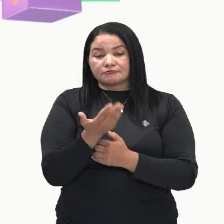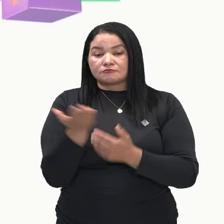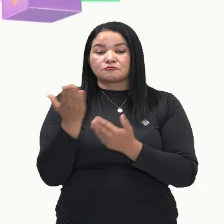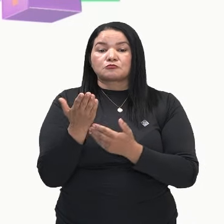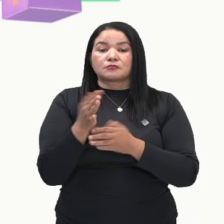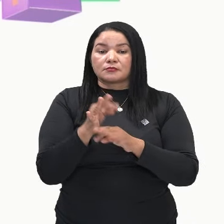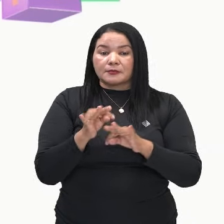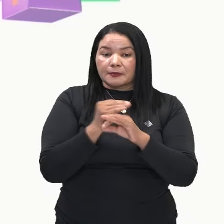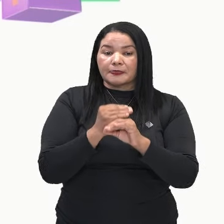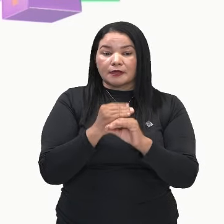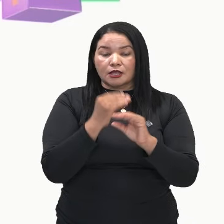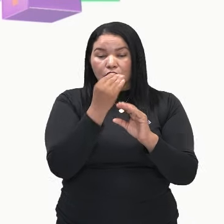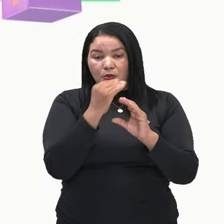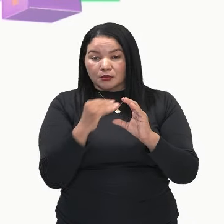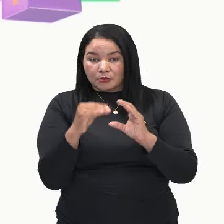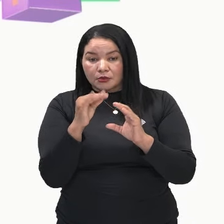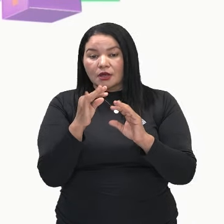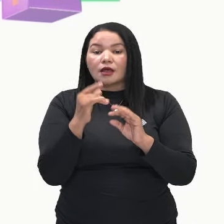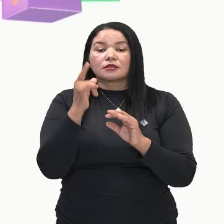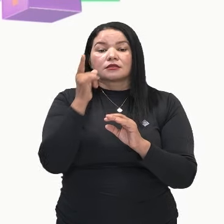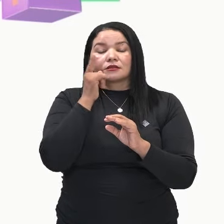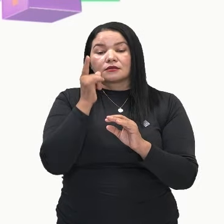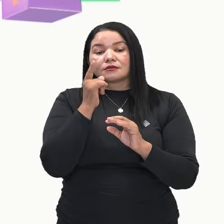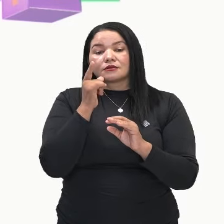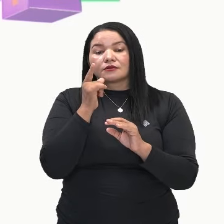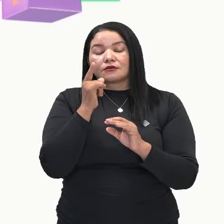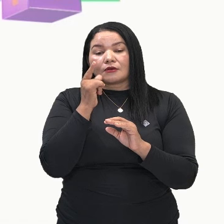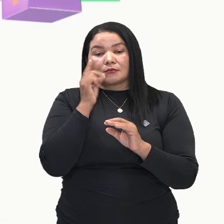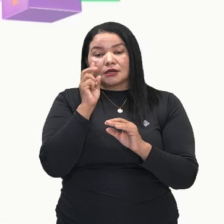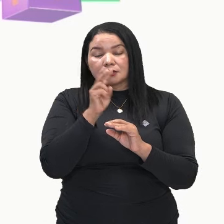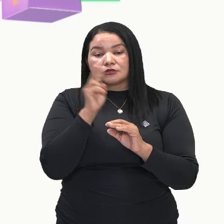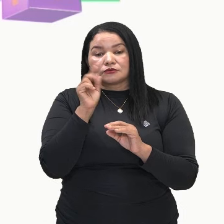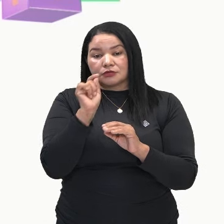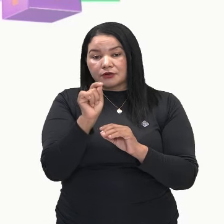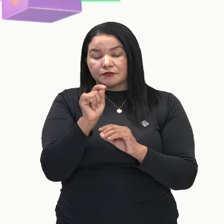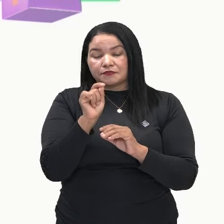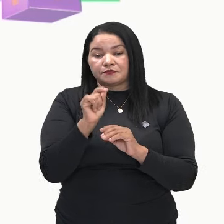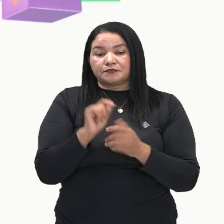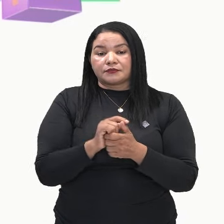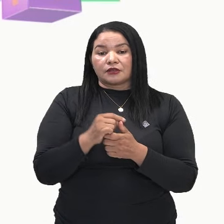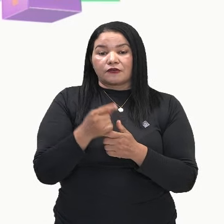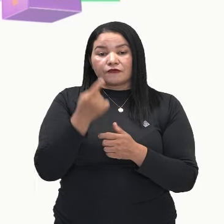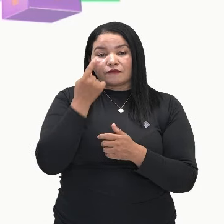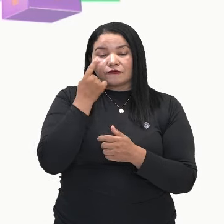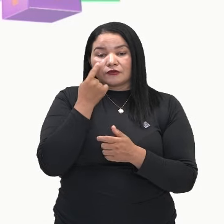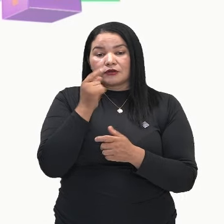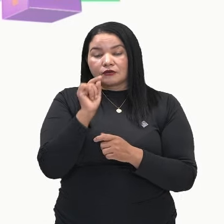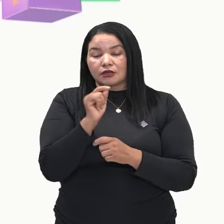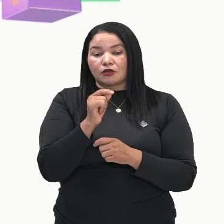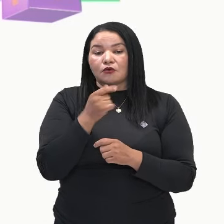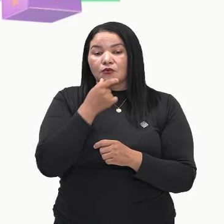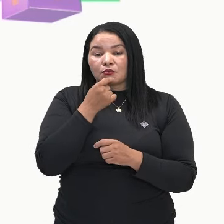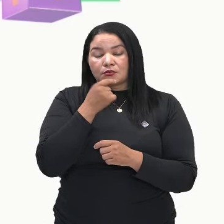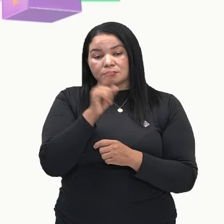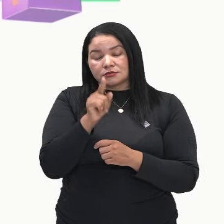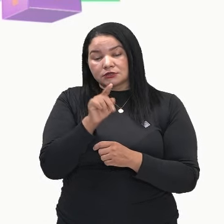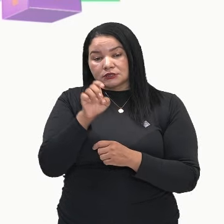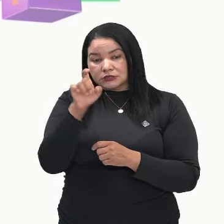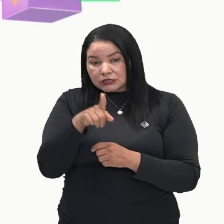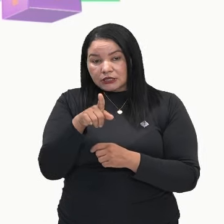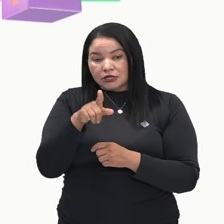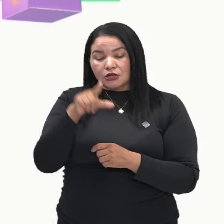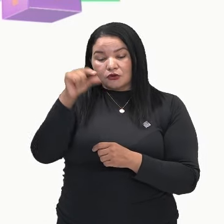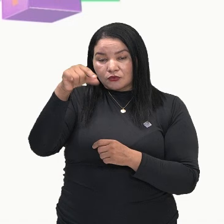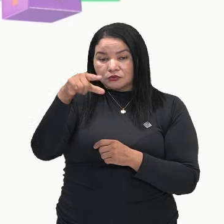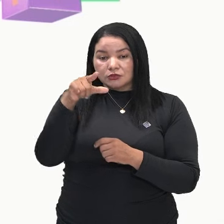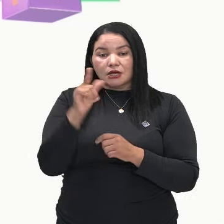aparece nessa imagem, acaba reforçando. Nós temos ali a figura federal do Zé Gotinha, né, que ajuda a